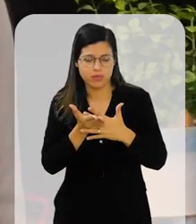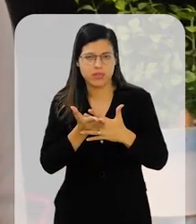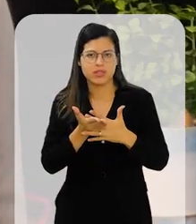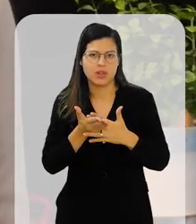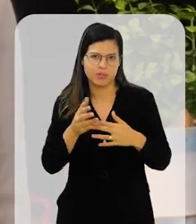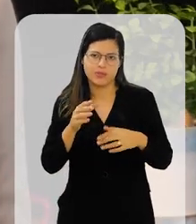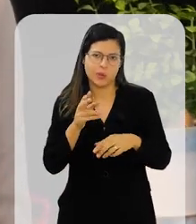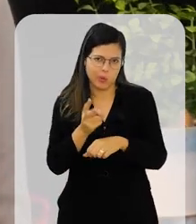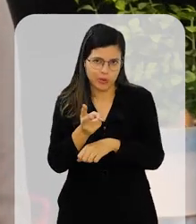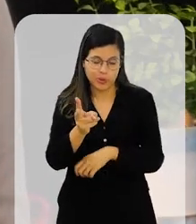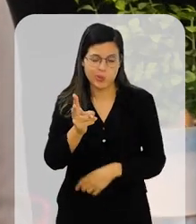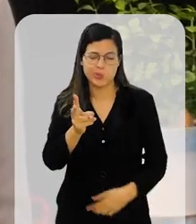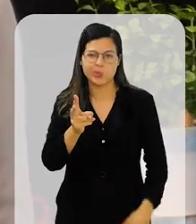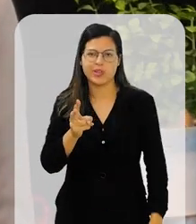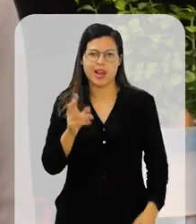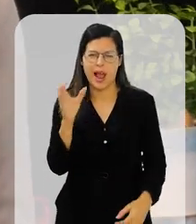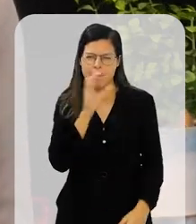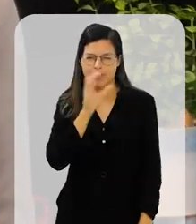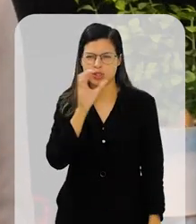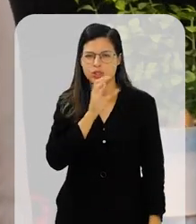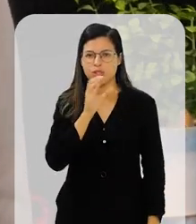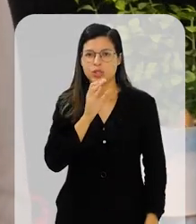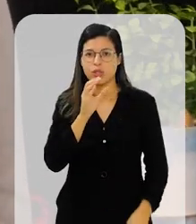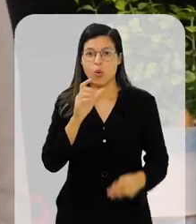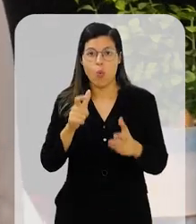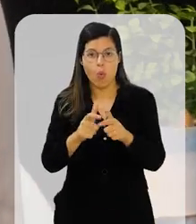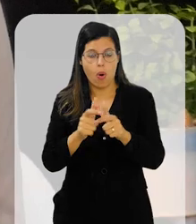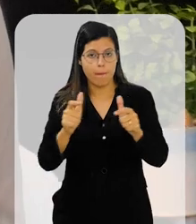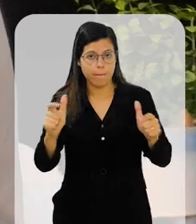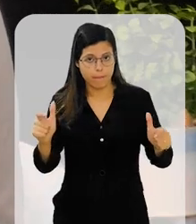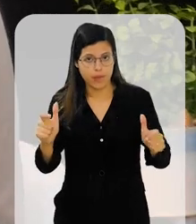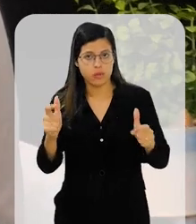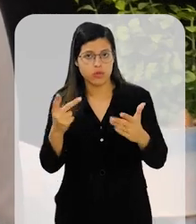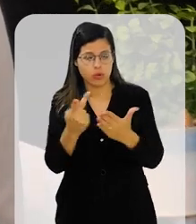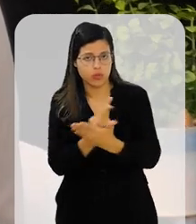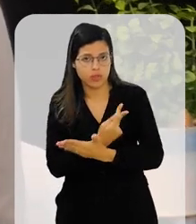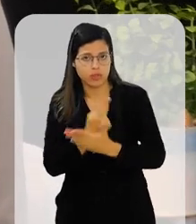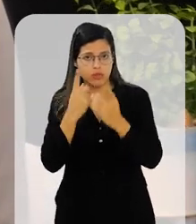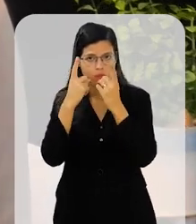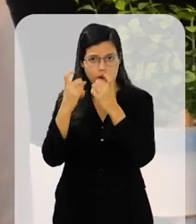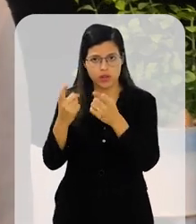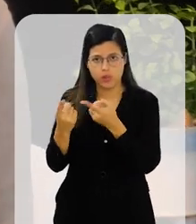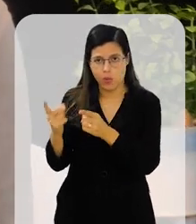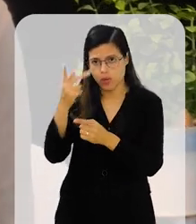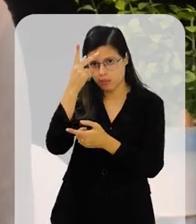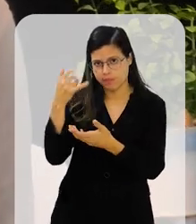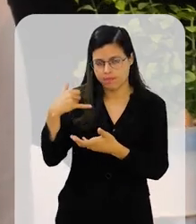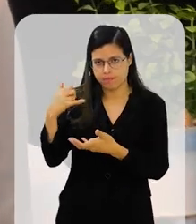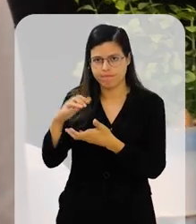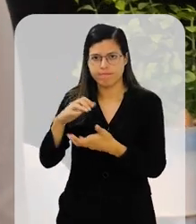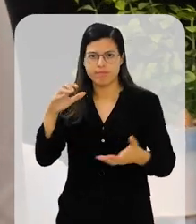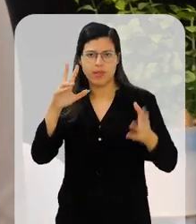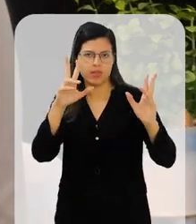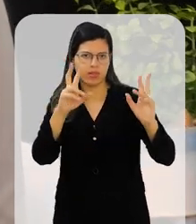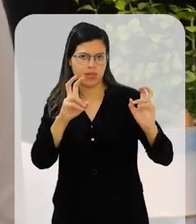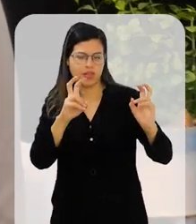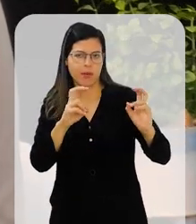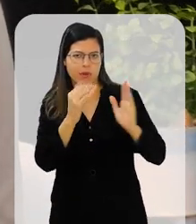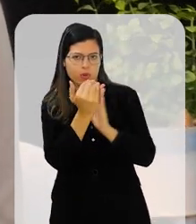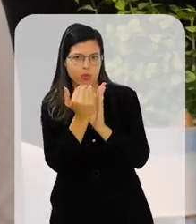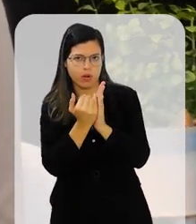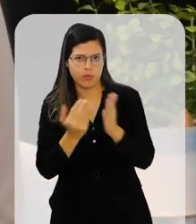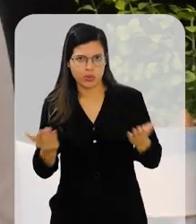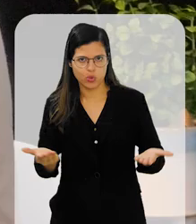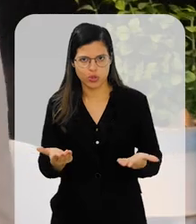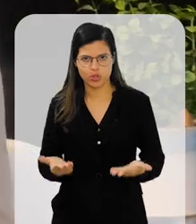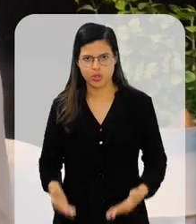pequena pausa, por isso não sai daí. É rapidinho. O aumento de casos de violência contra idosos. Esse é o